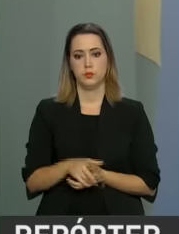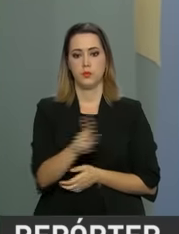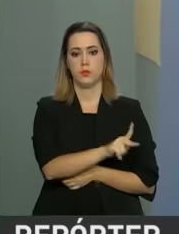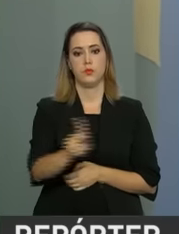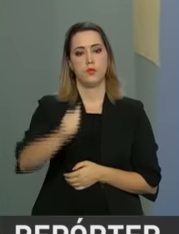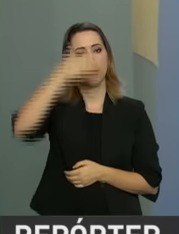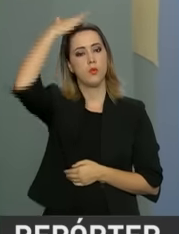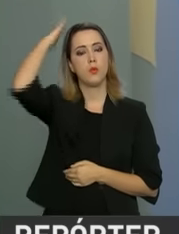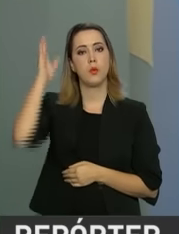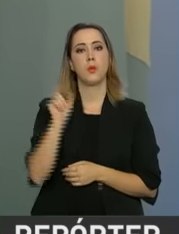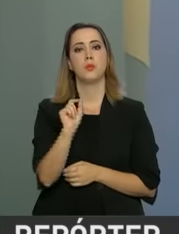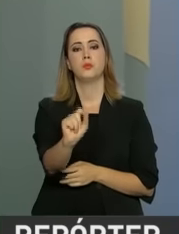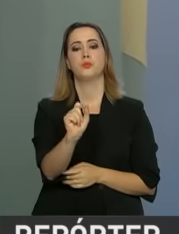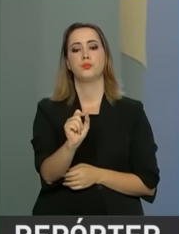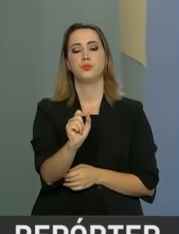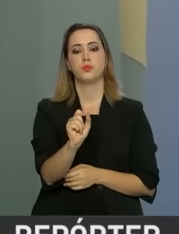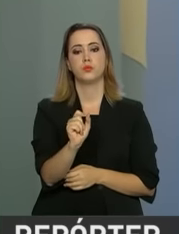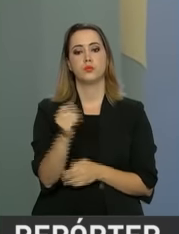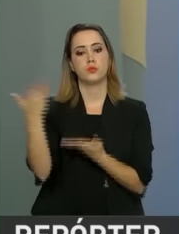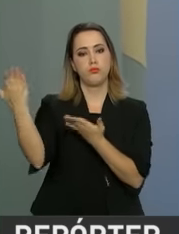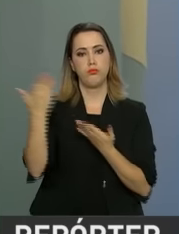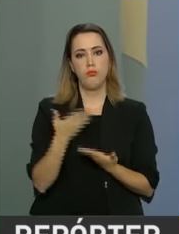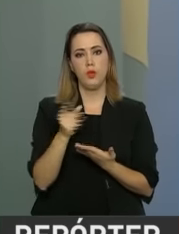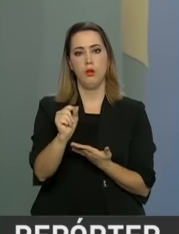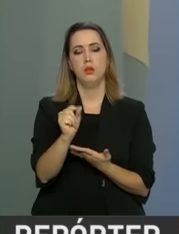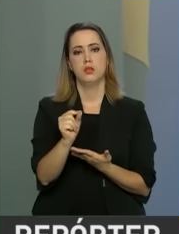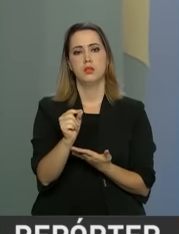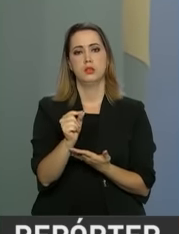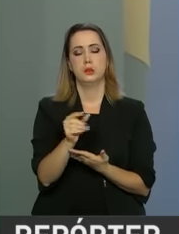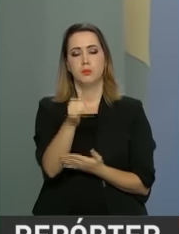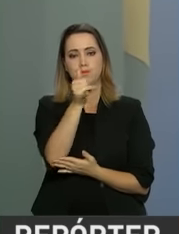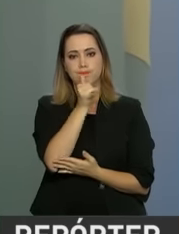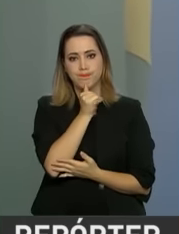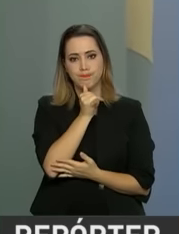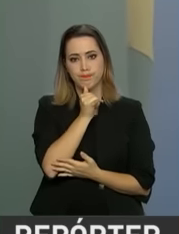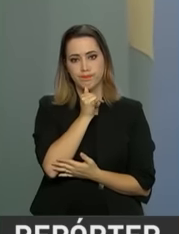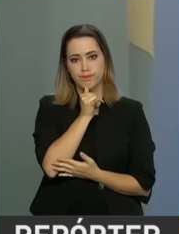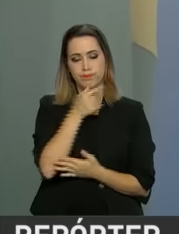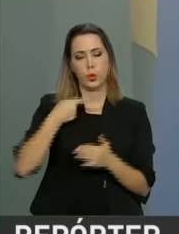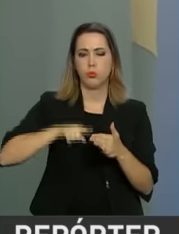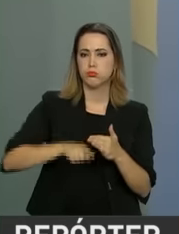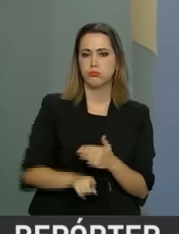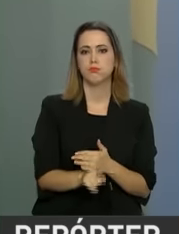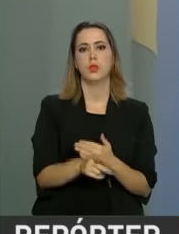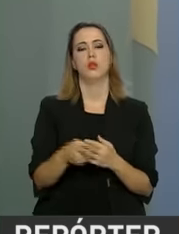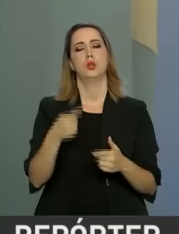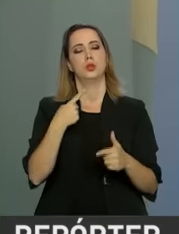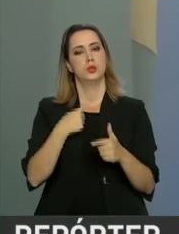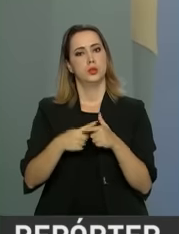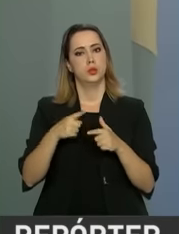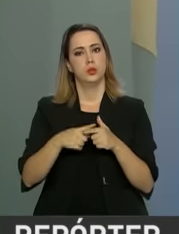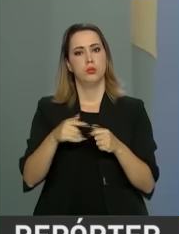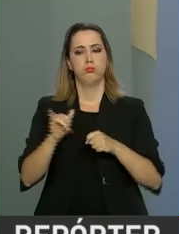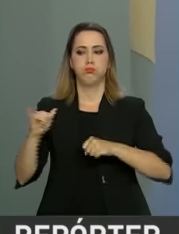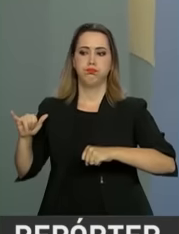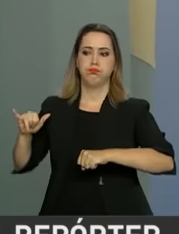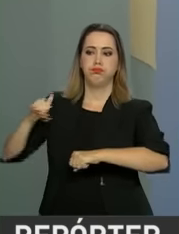presidente Michel Temer recebeu com grande pesar a notícia do trágico acidente que